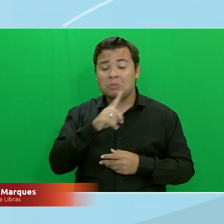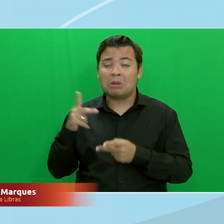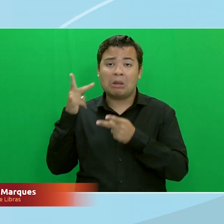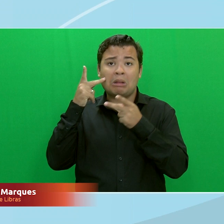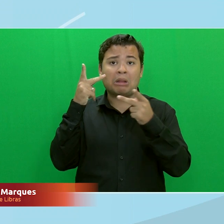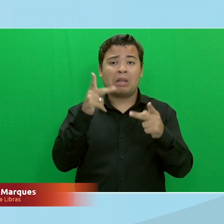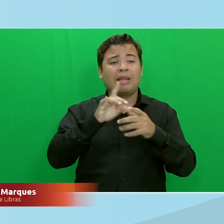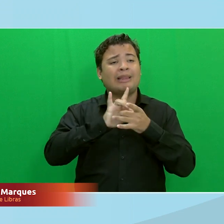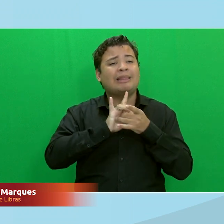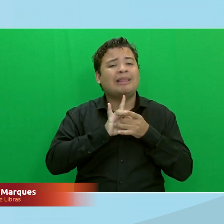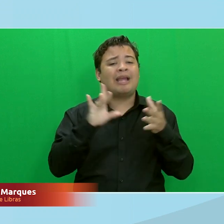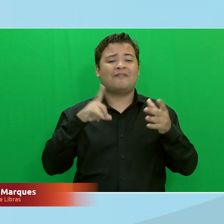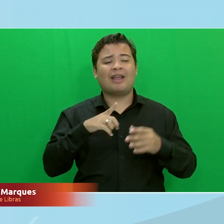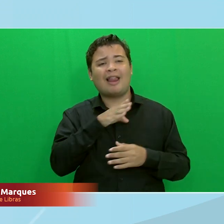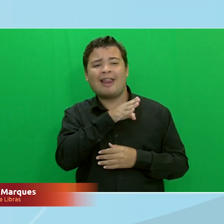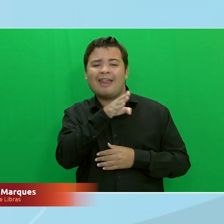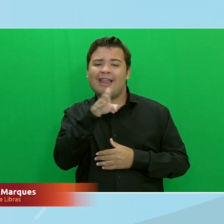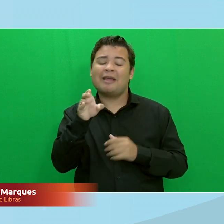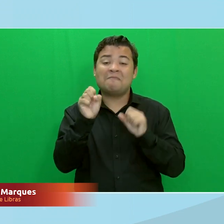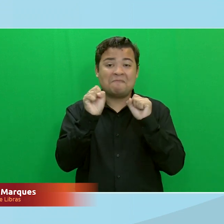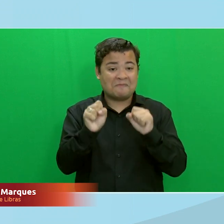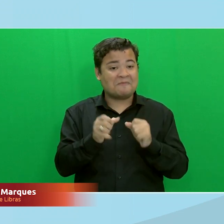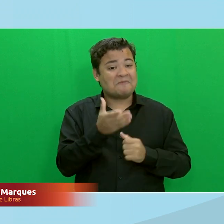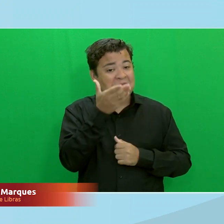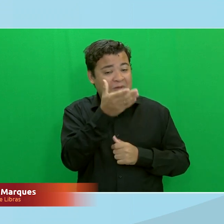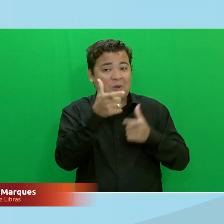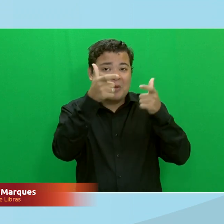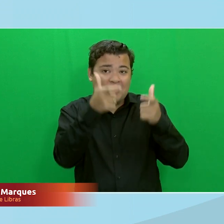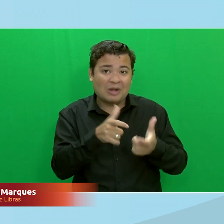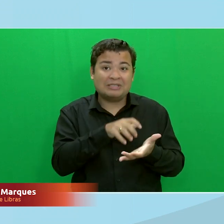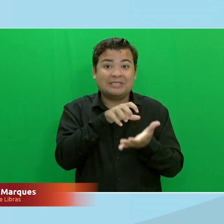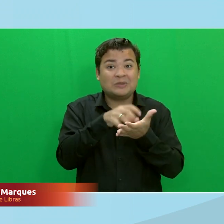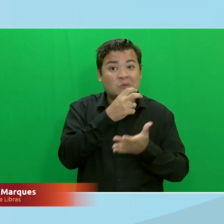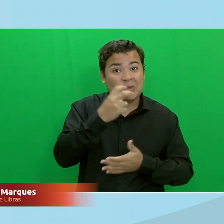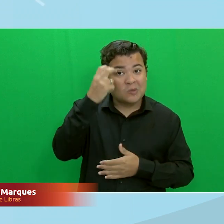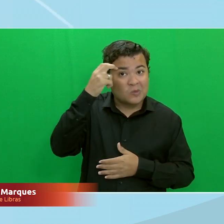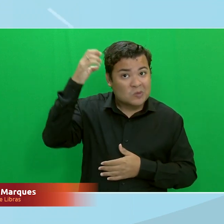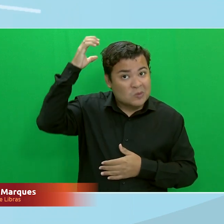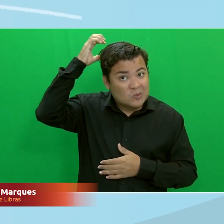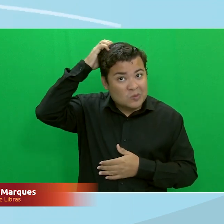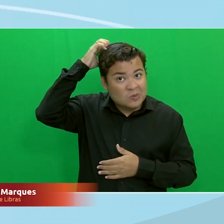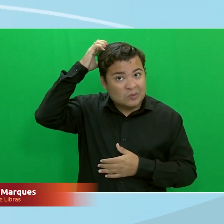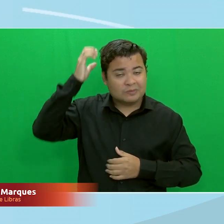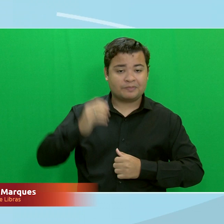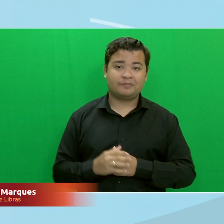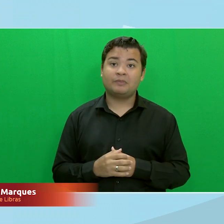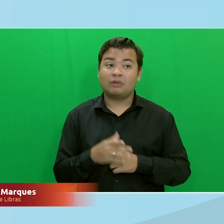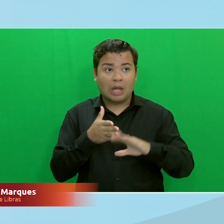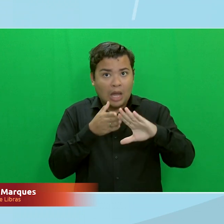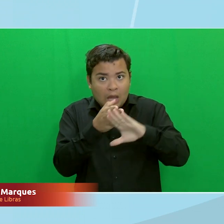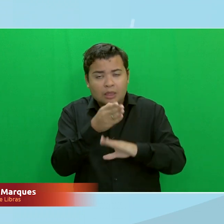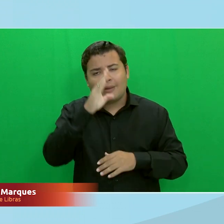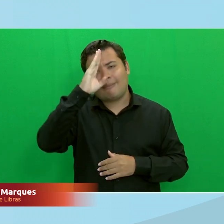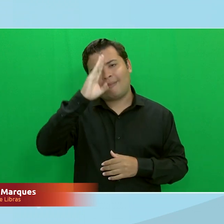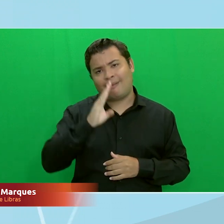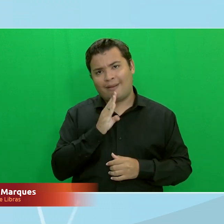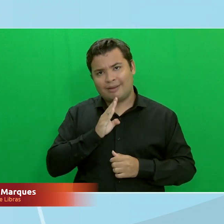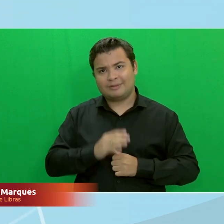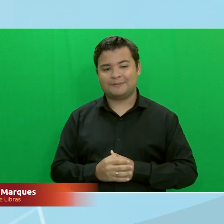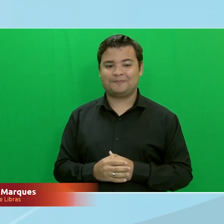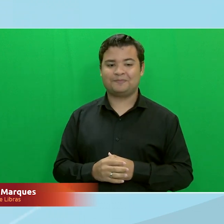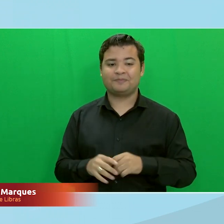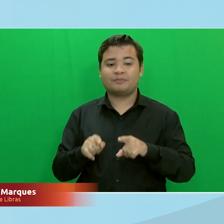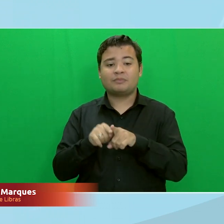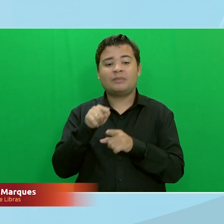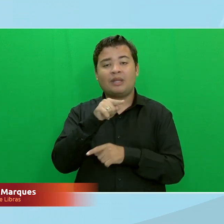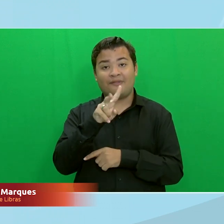as opções que estão disponíveis lá nesse centro cultural. Lembrando que a entrada é gratuita, viu? E nas galerias da